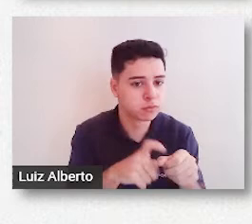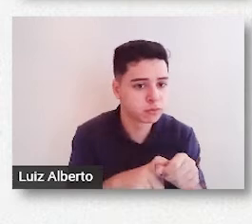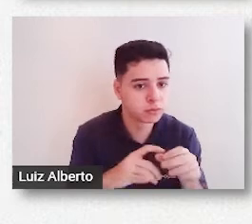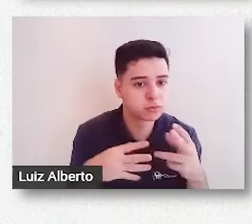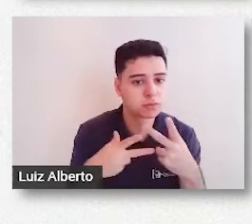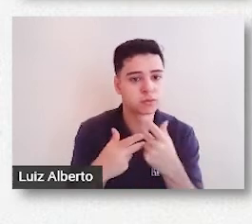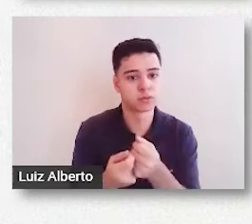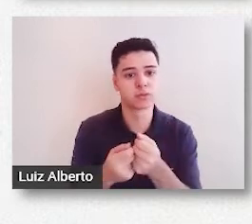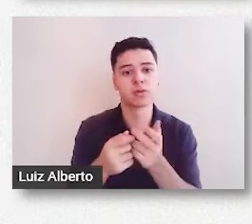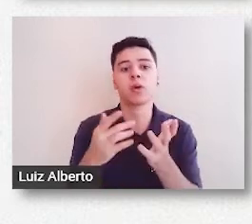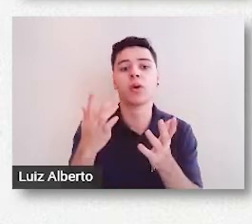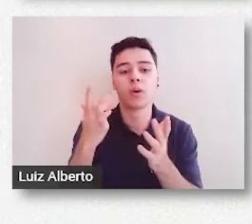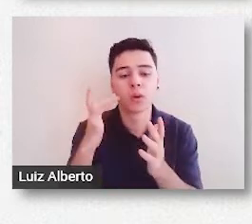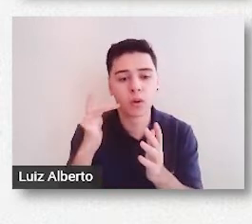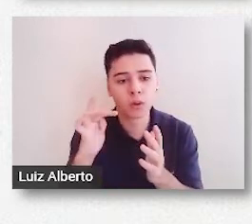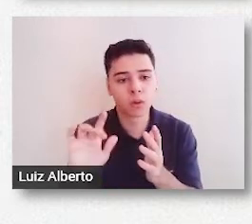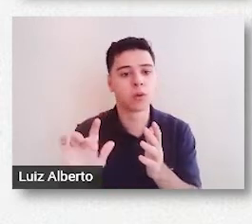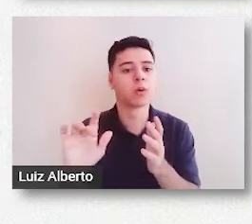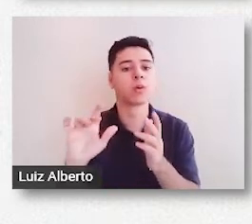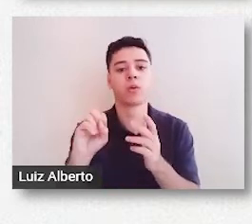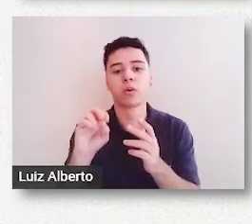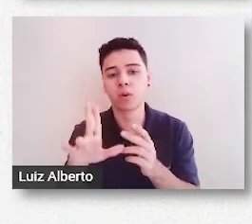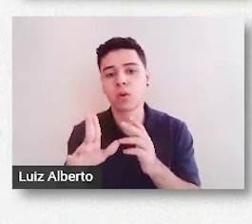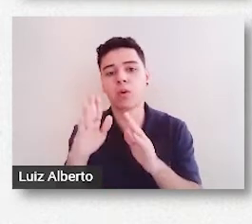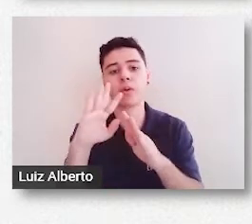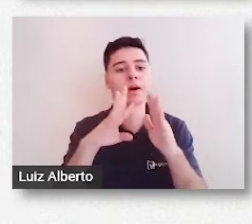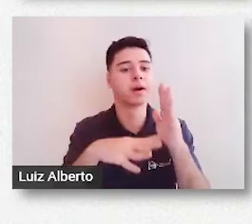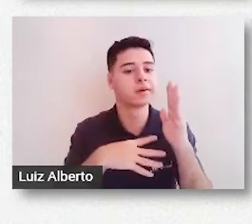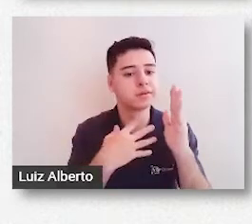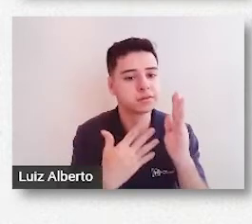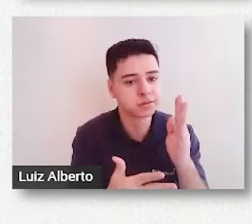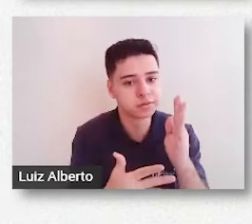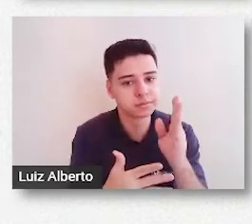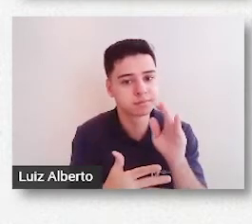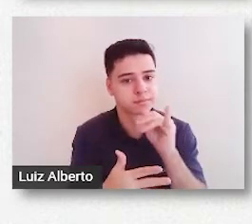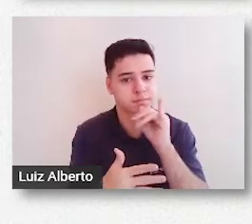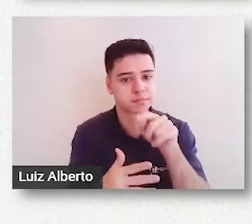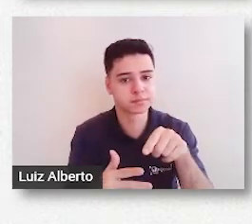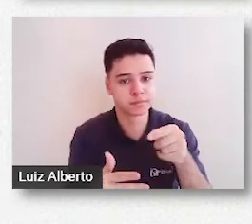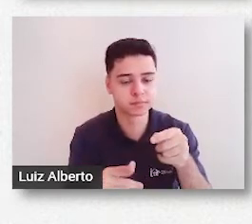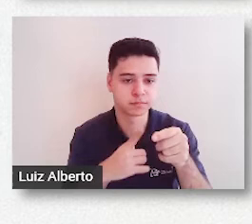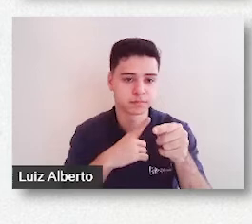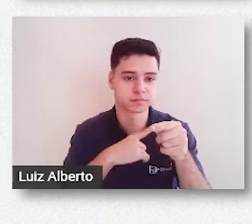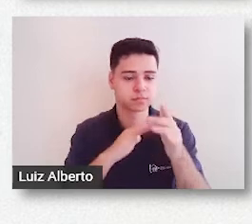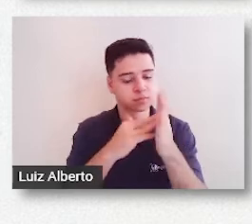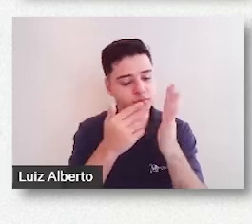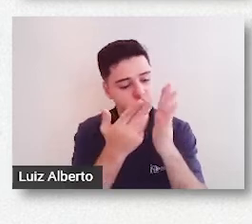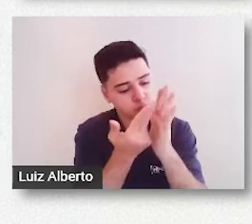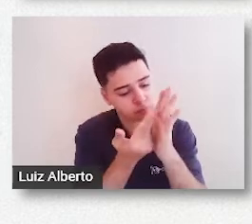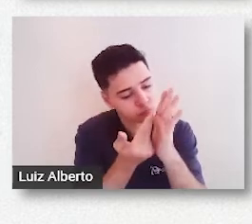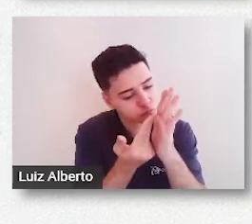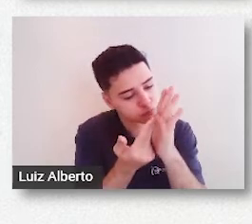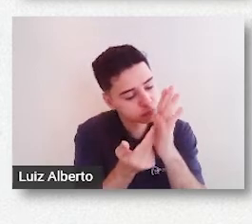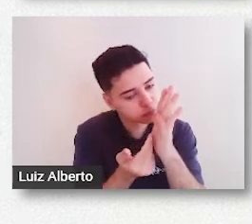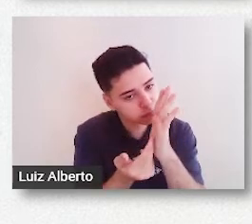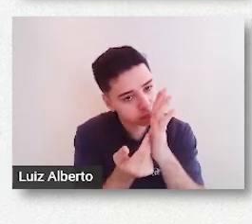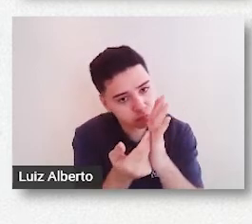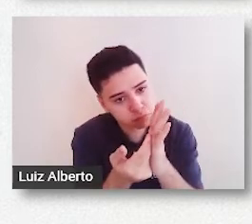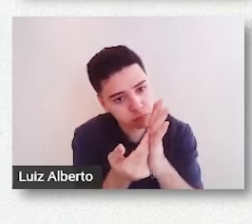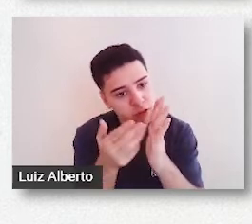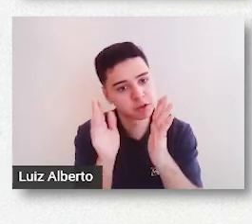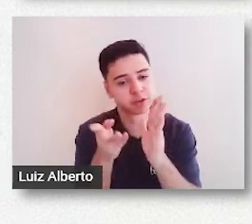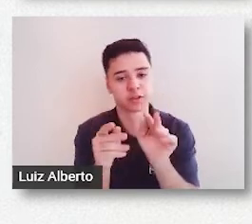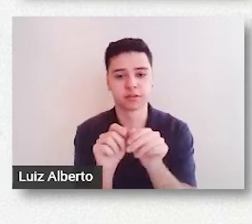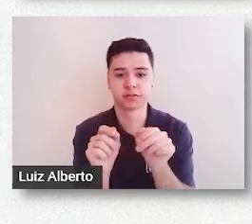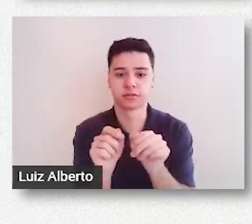folhas de ouro, ou para aplicar essas tintas, né? Depois tem o acabamento. Então, é um trabalho que é feito por